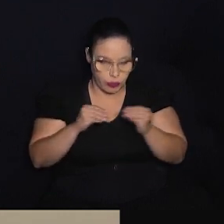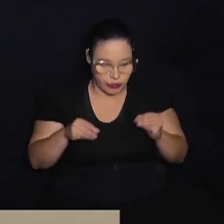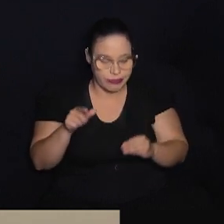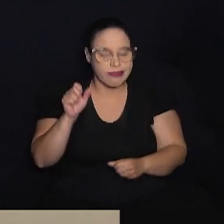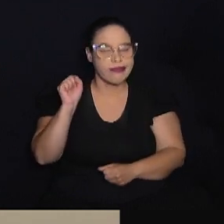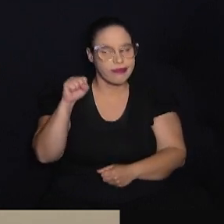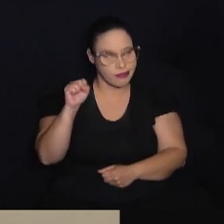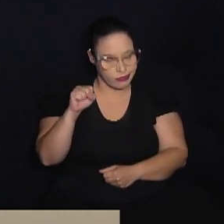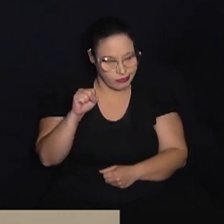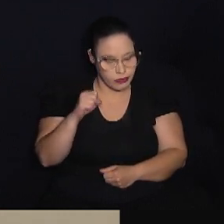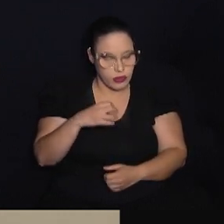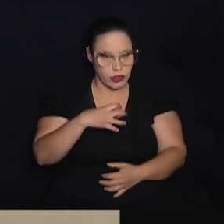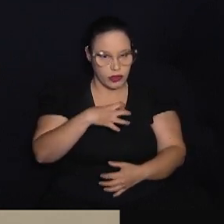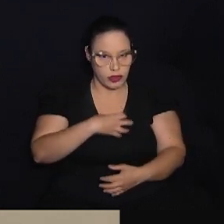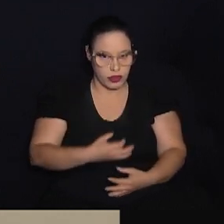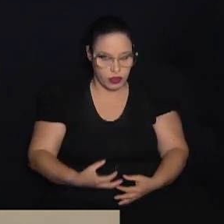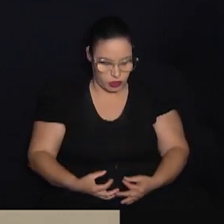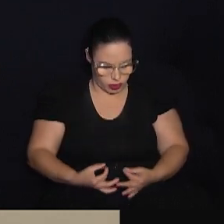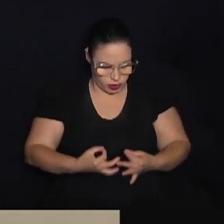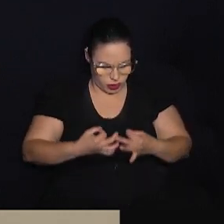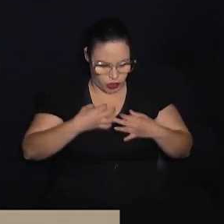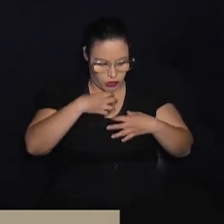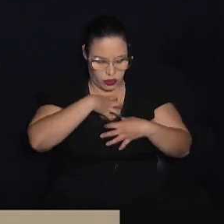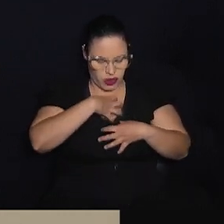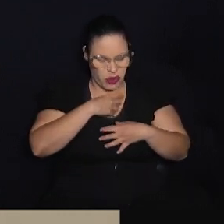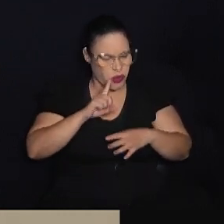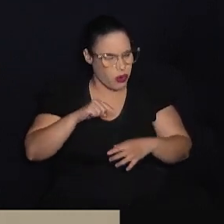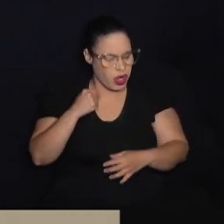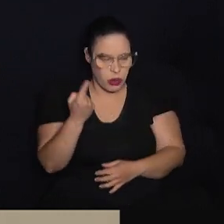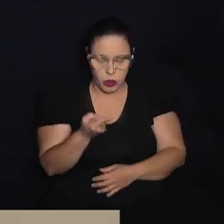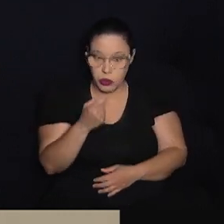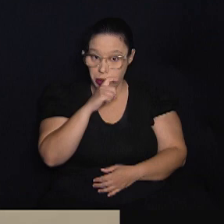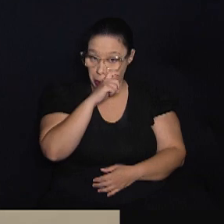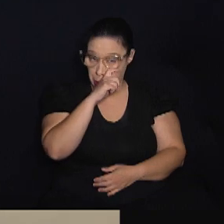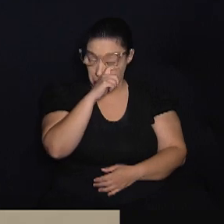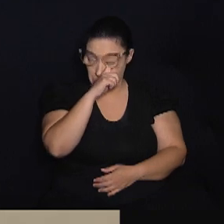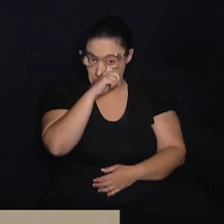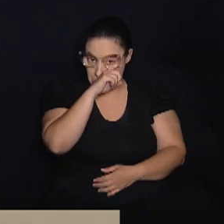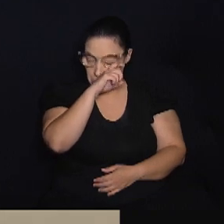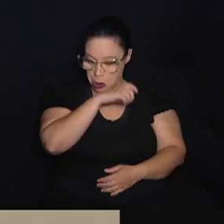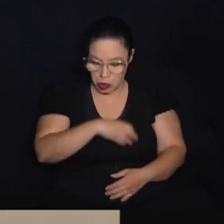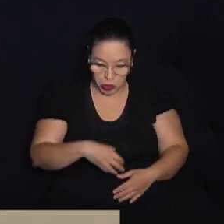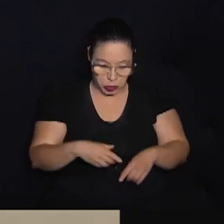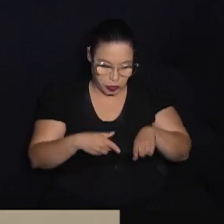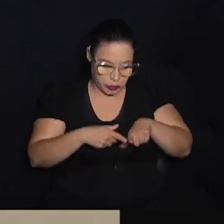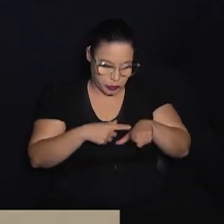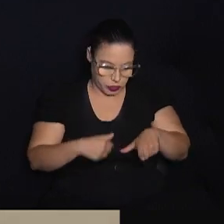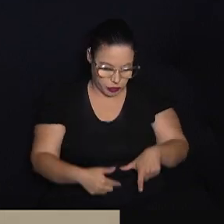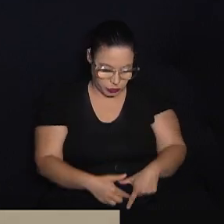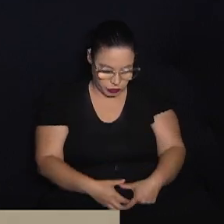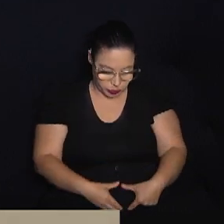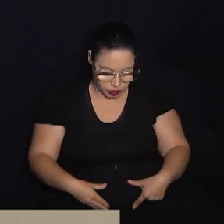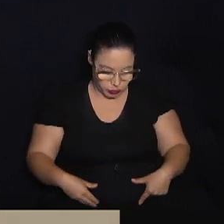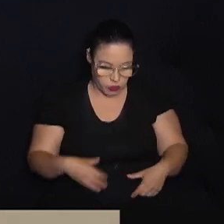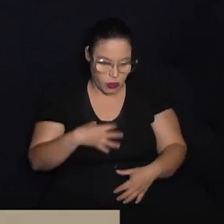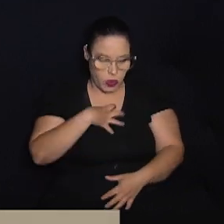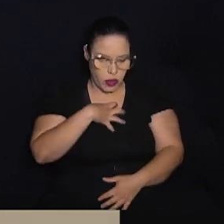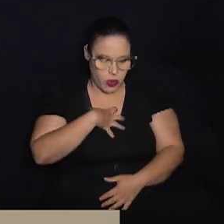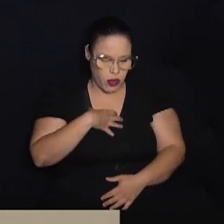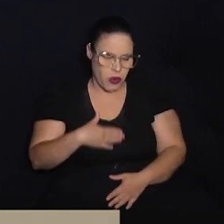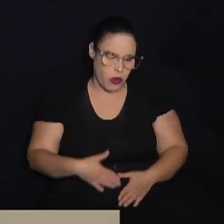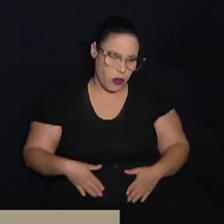no câncer de pulmão, assim como qualquer outro tumor, seja ele de colo de útero nas mulheres, pulmão,